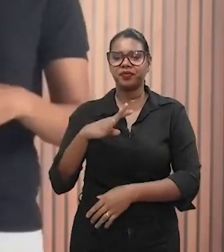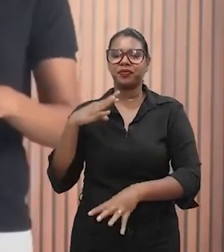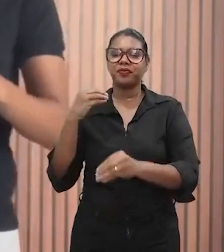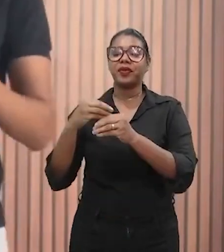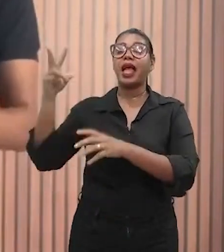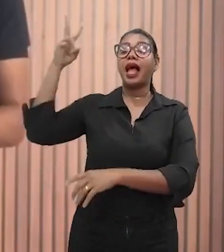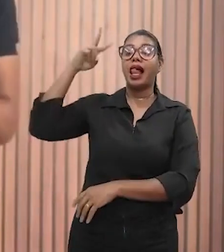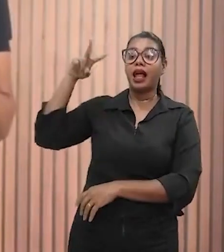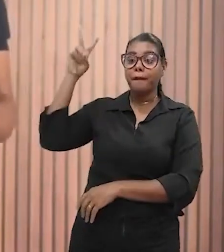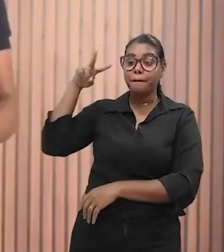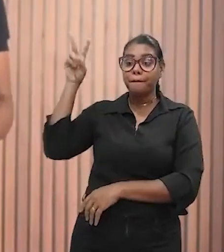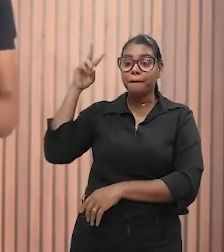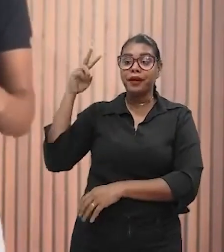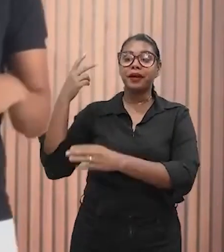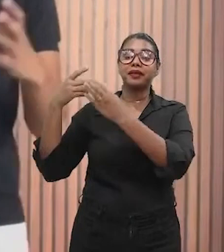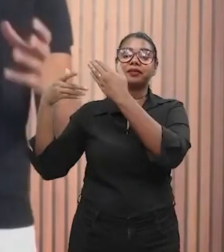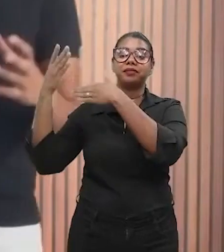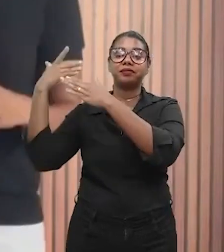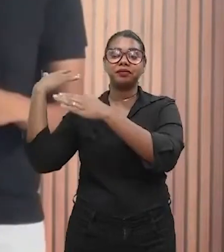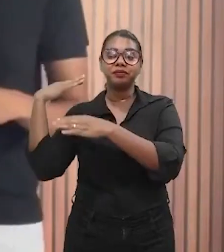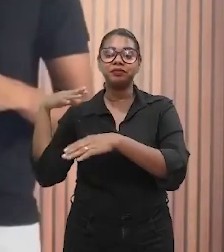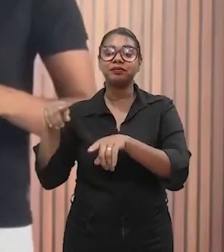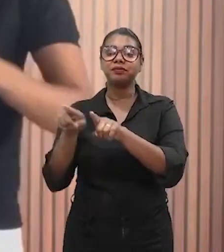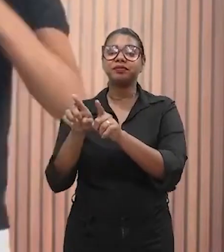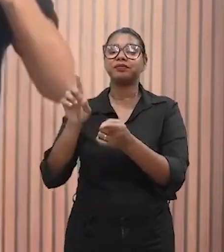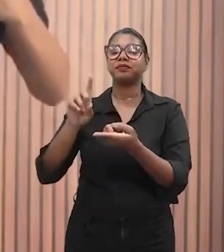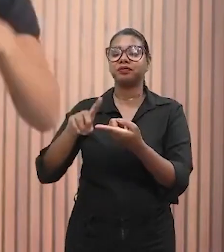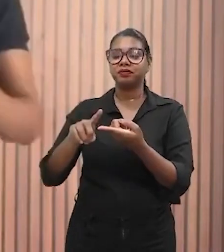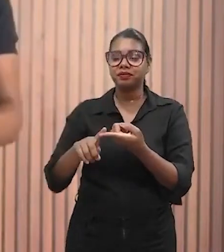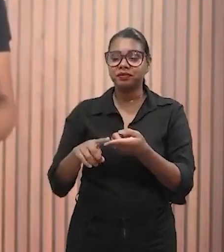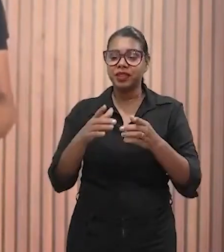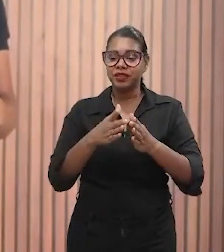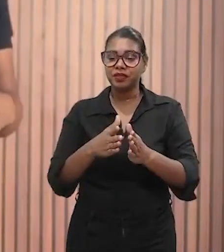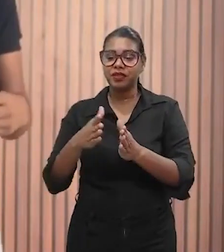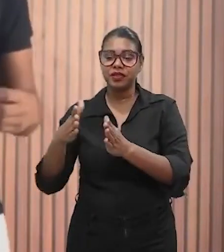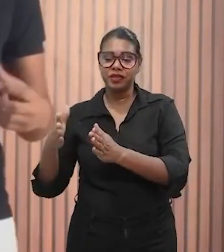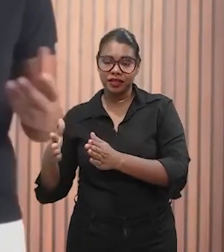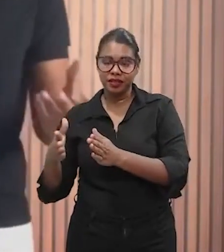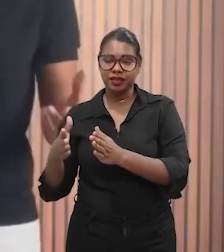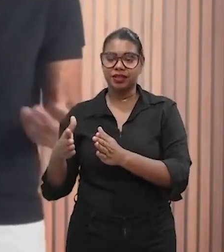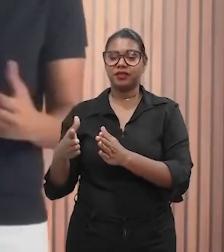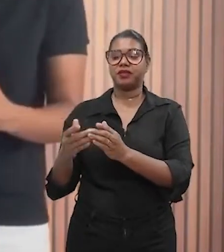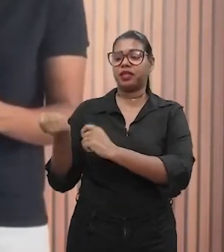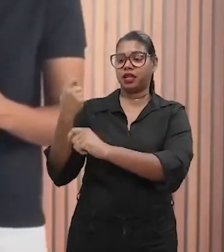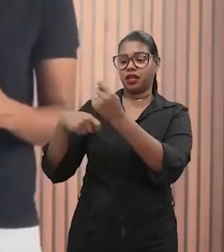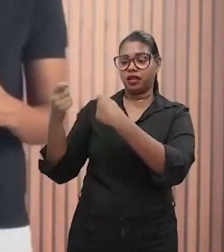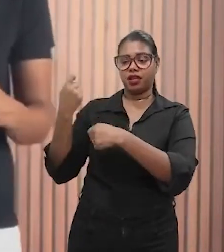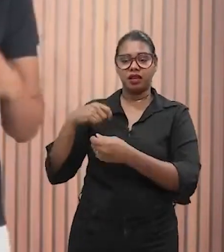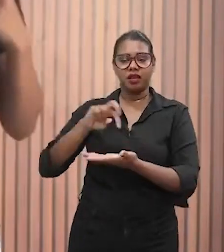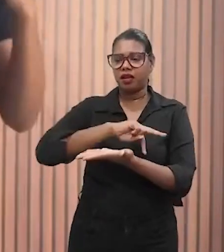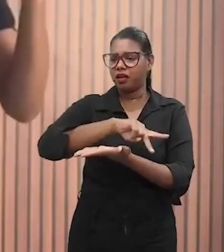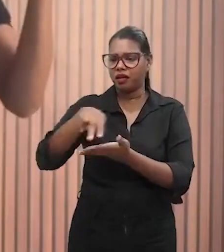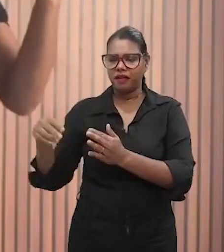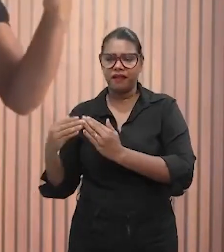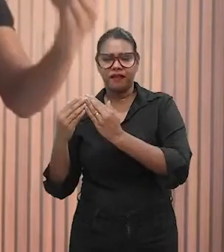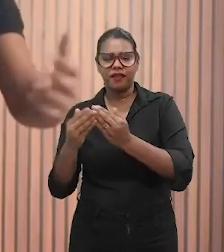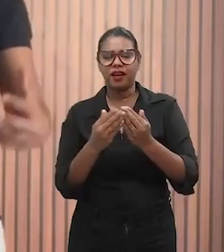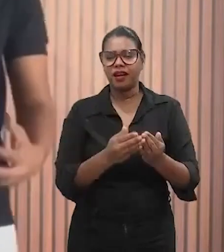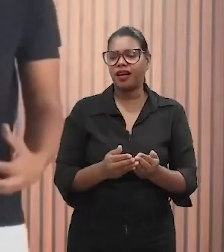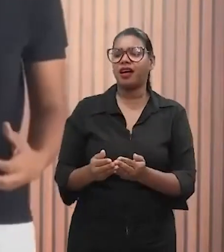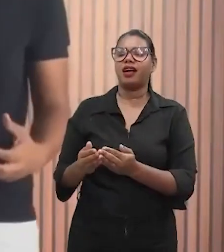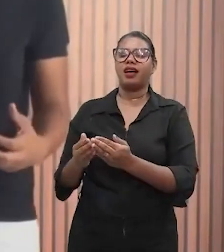Podemos lembrar rapidamente, por exemplo, da administração que foi dividida entre várias capitanias que tivemos aqui, Pernambuco,